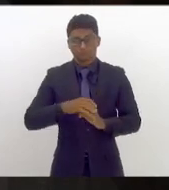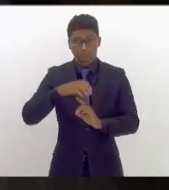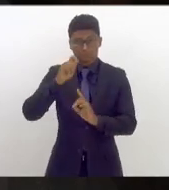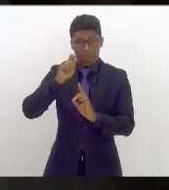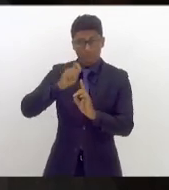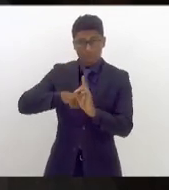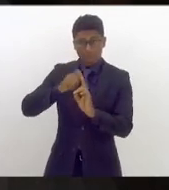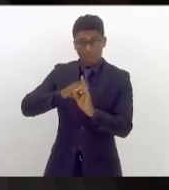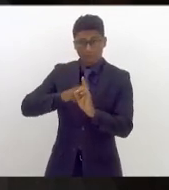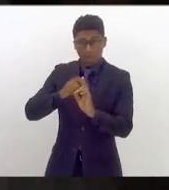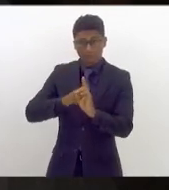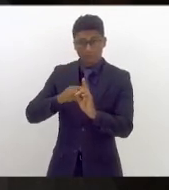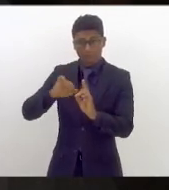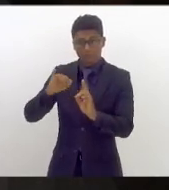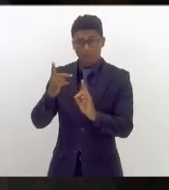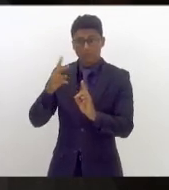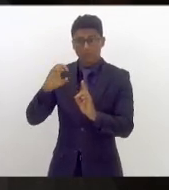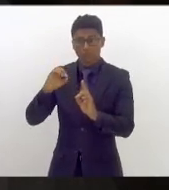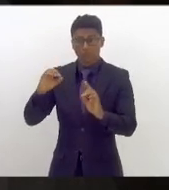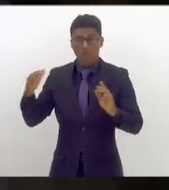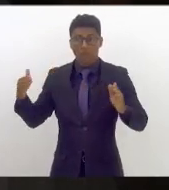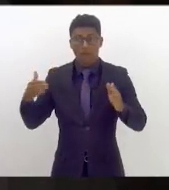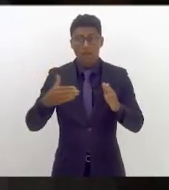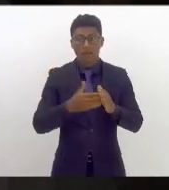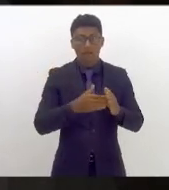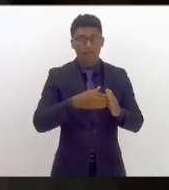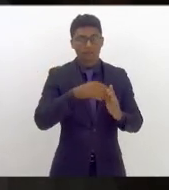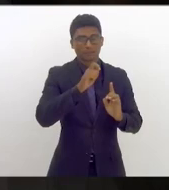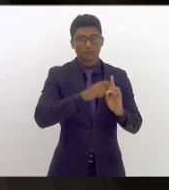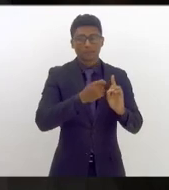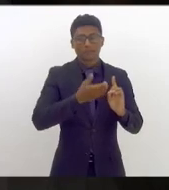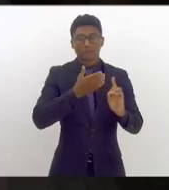cá, 2 bilhões de reais.